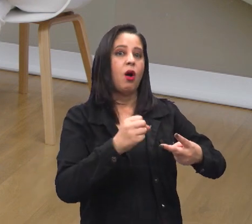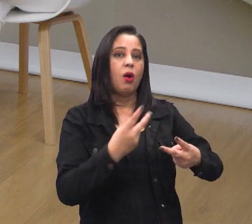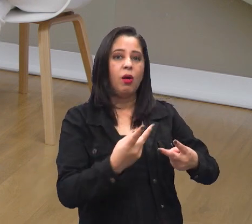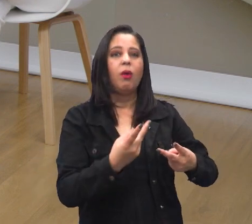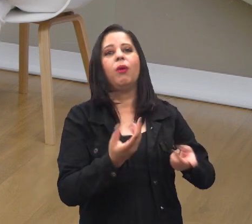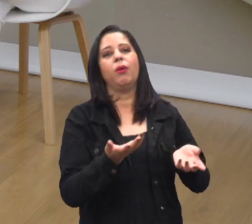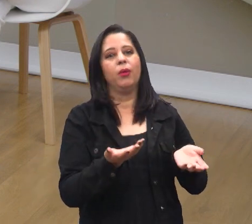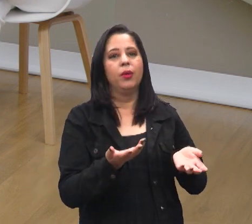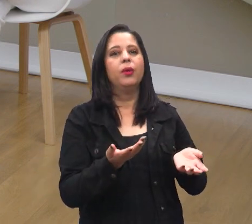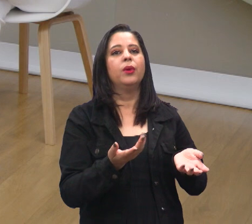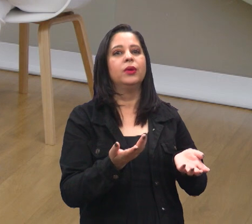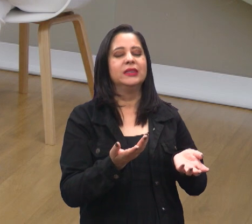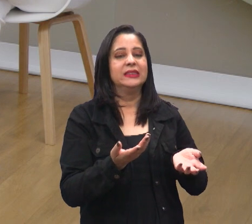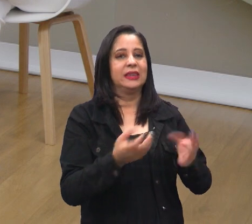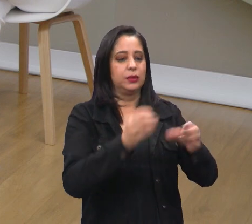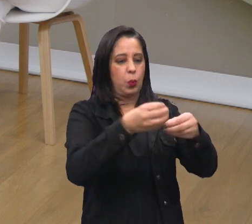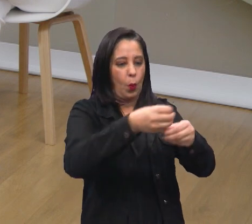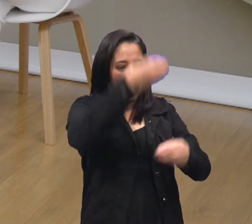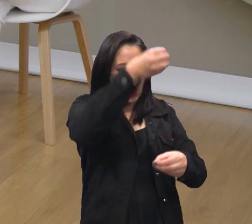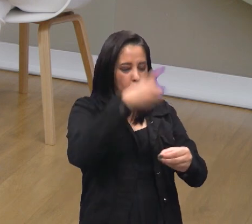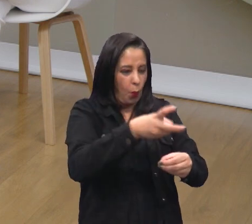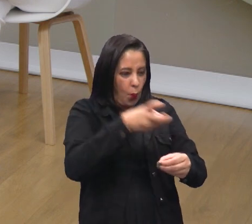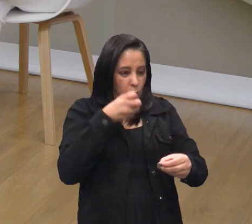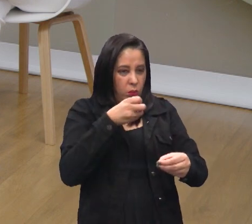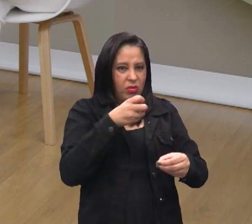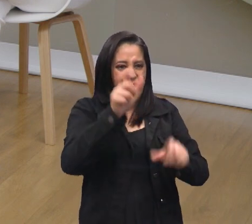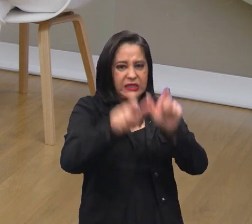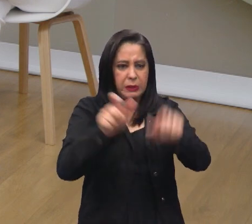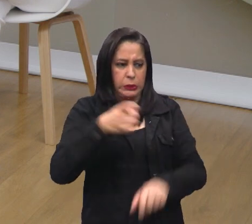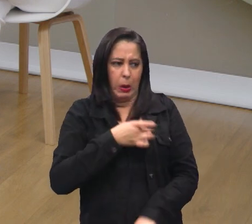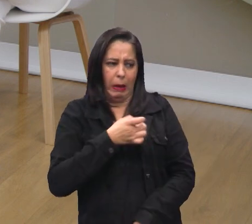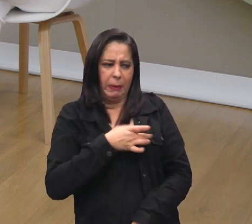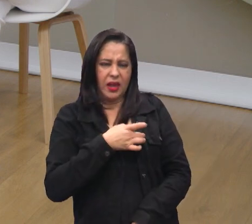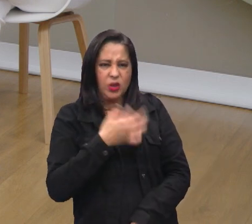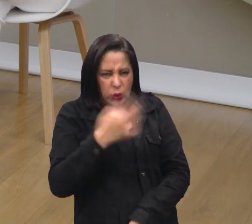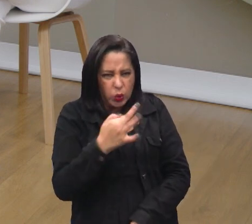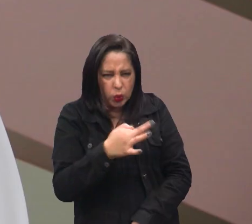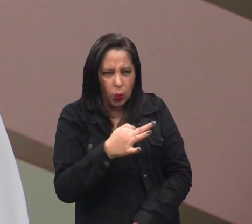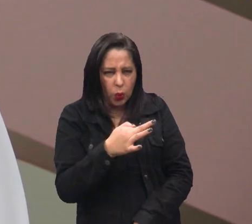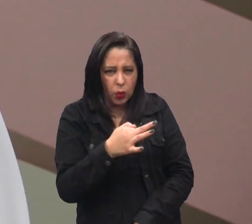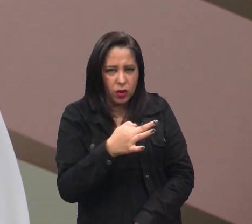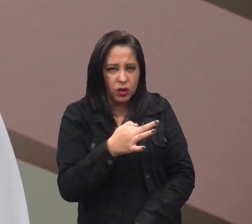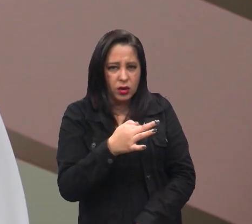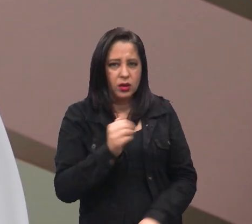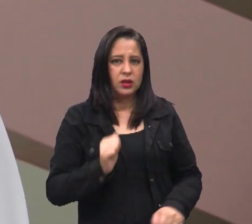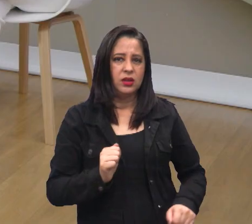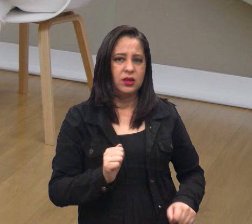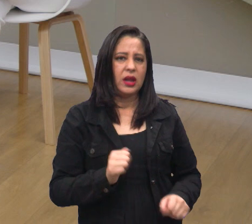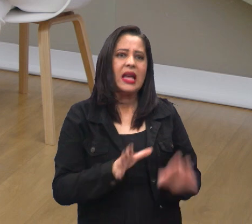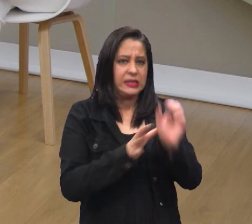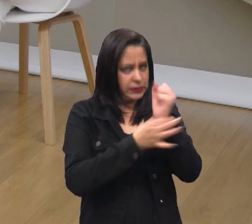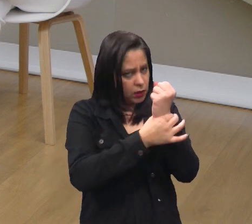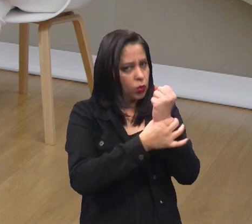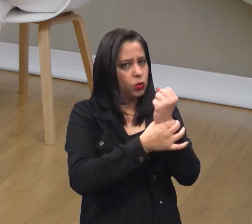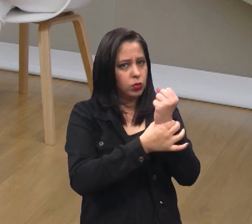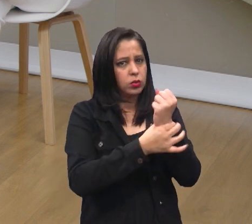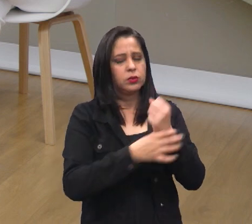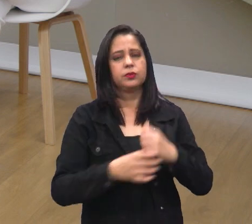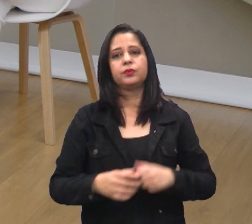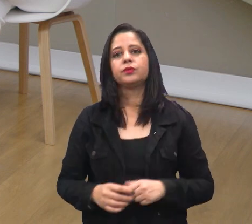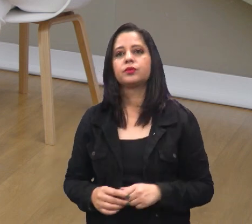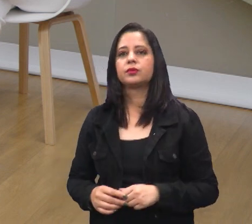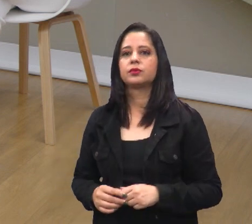para um transplante da medula, as pessoas geralmente elas ficam com muito medo, mas não é doloroso. Assim, é seguro. Olha,